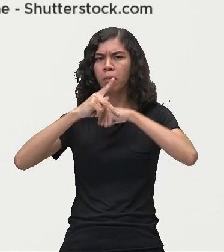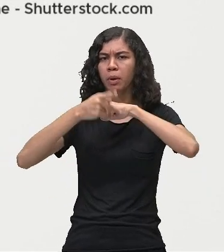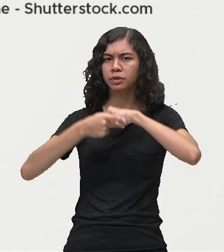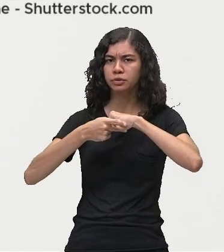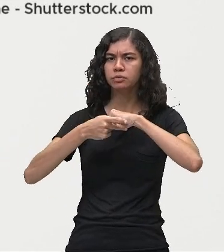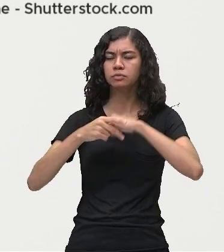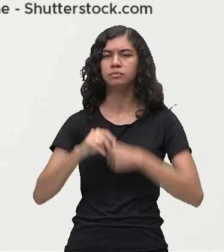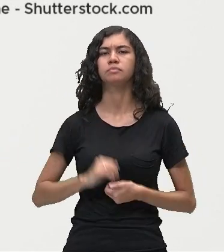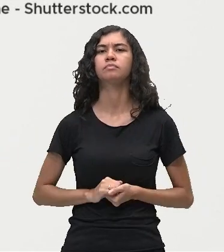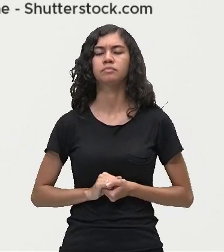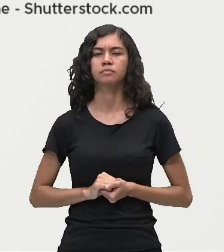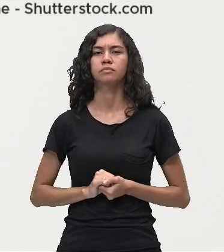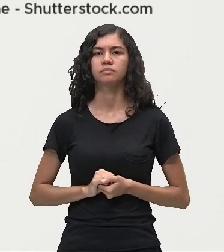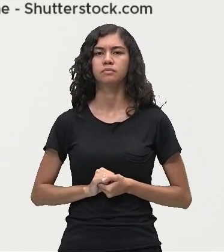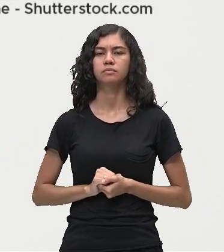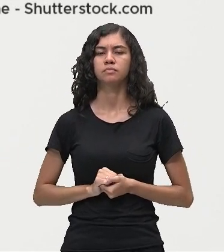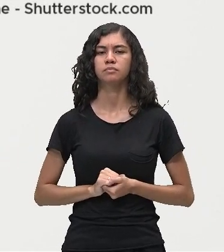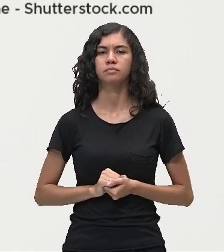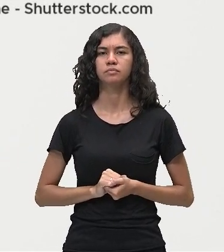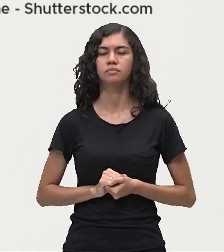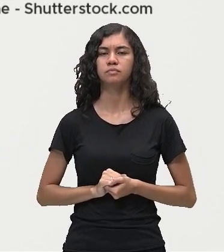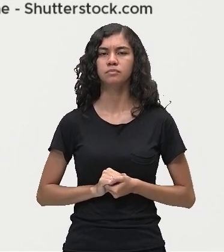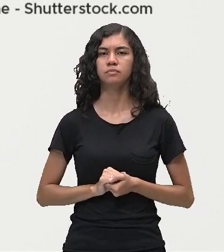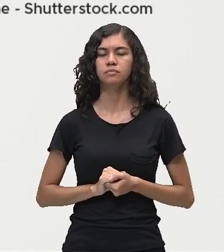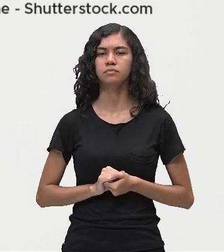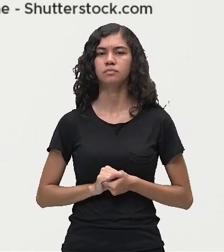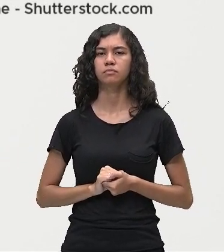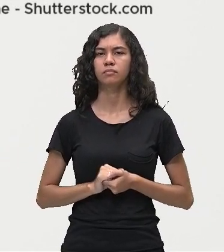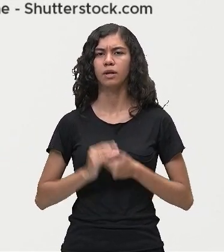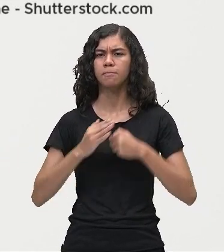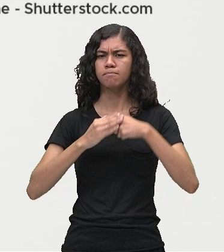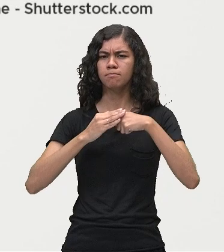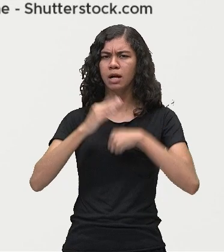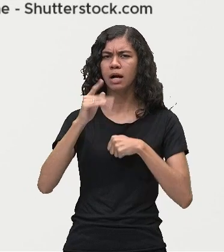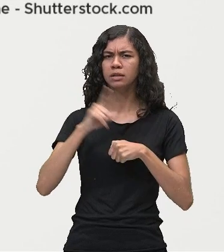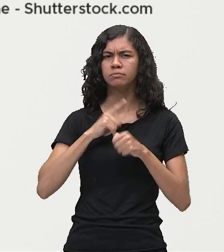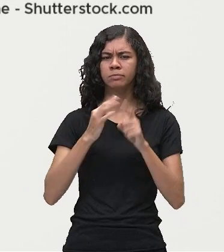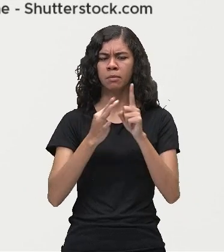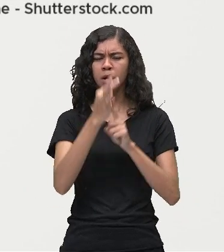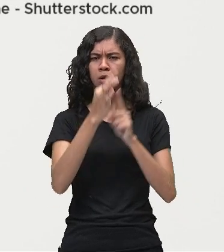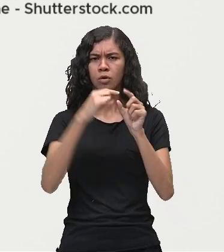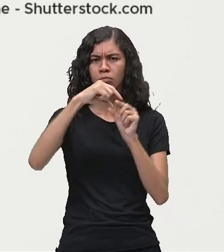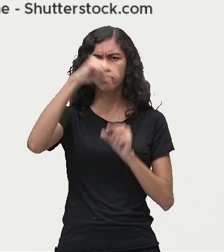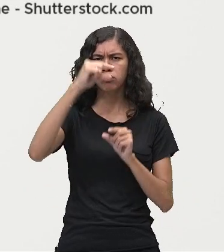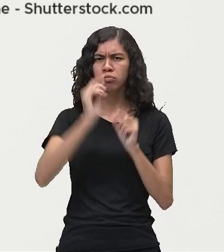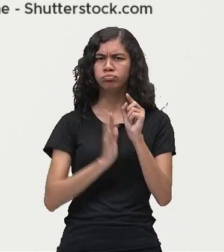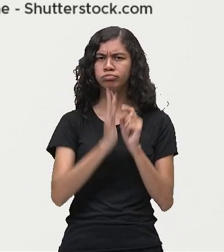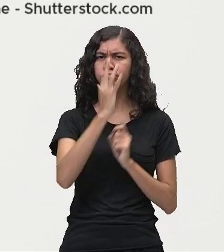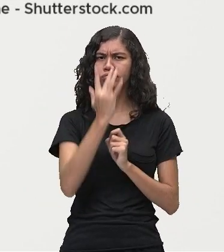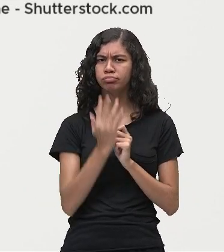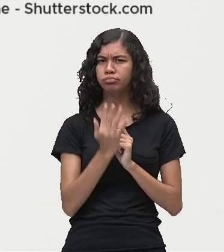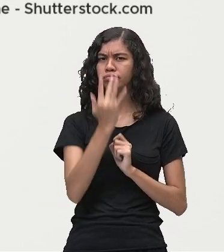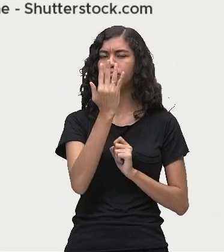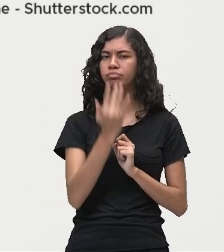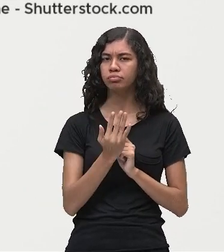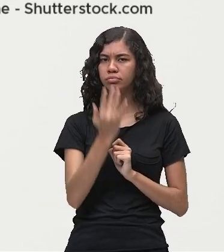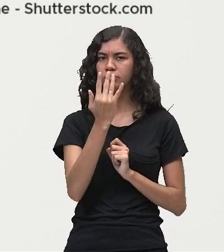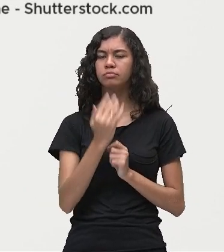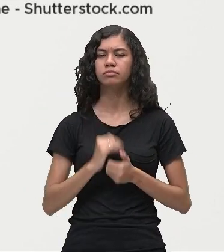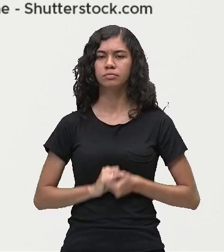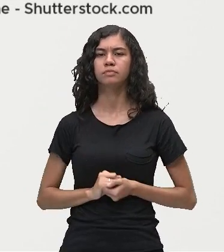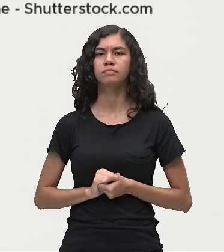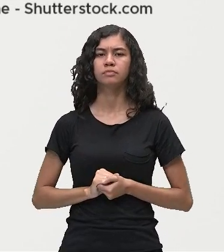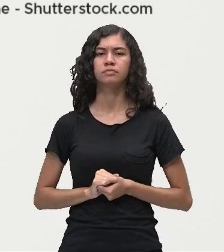a movimentação das partículas. Quanto mais elas se mexem, quanto mais elas se... Deixa eu colocar de outra cor